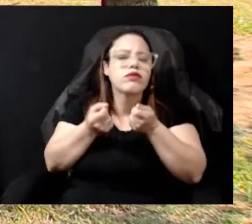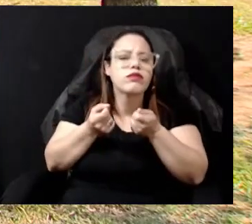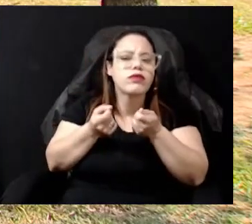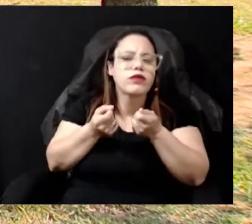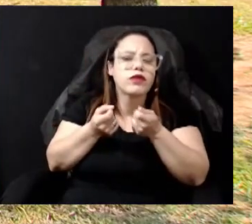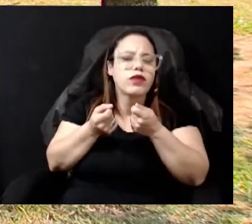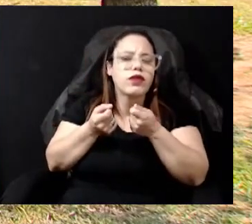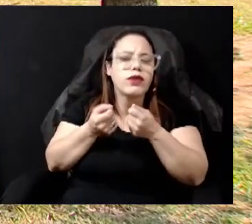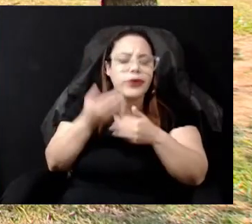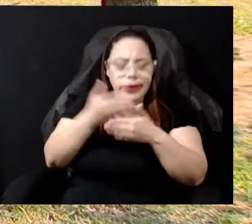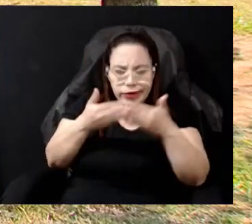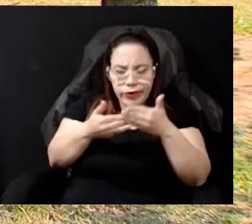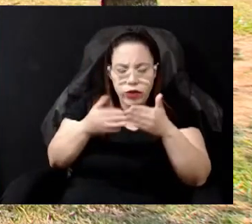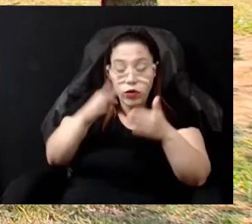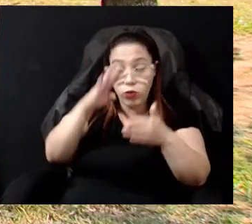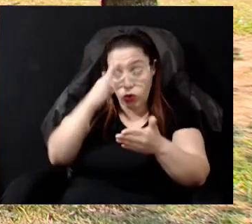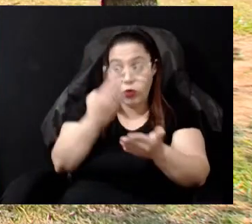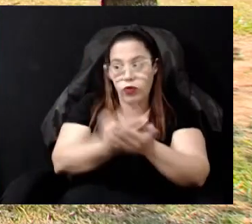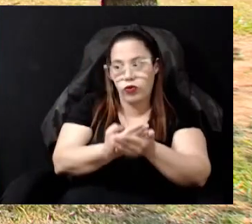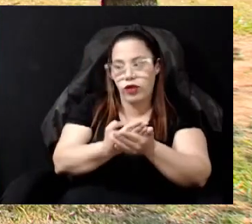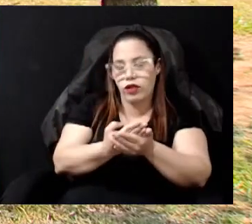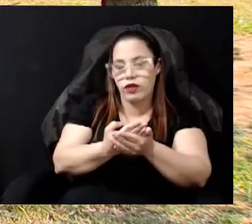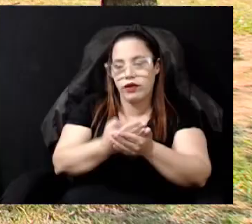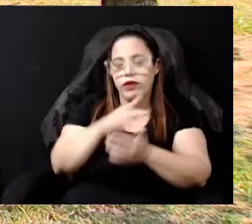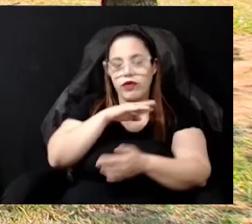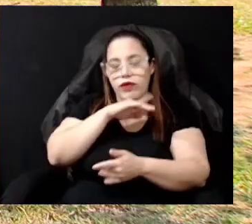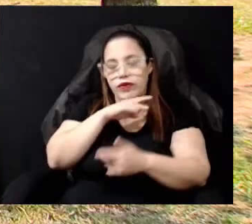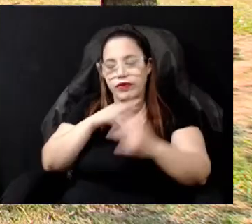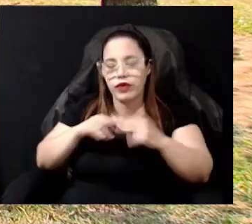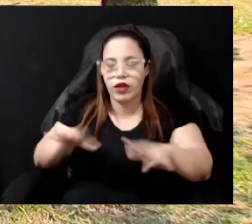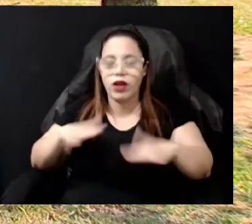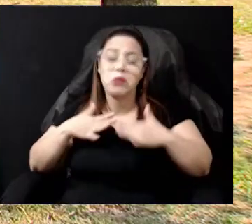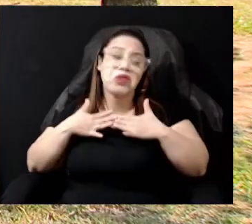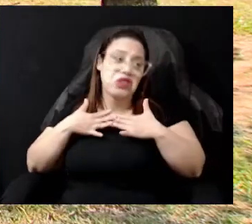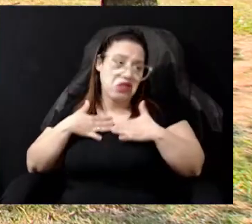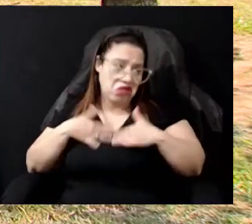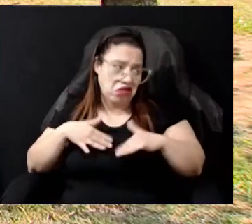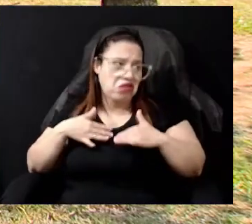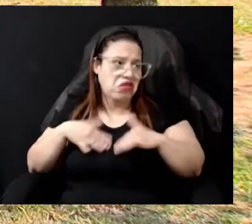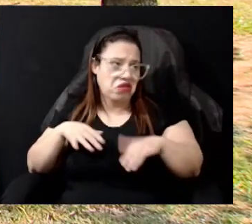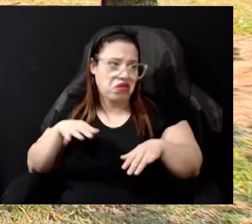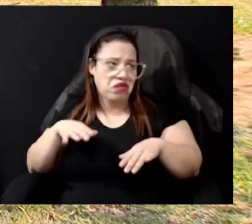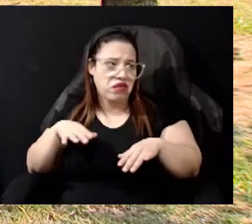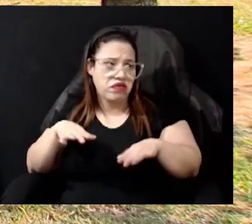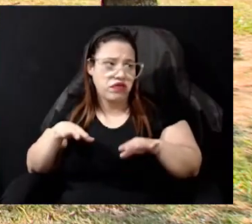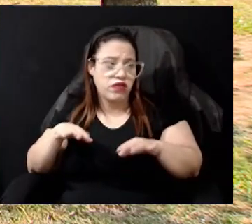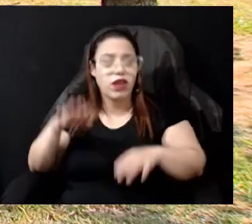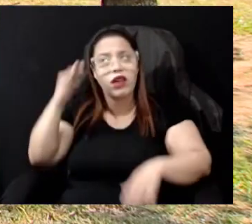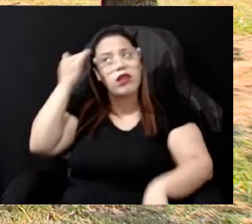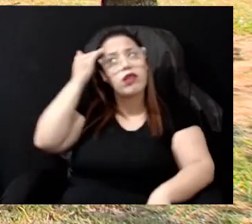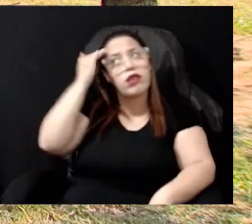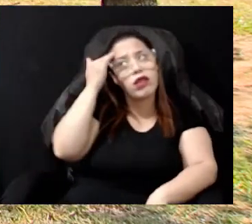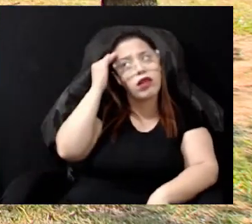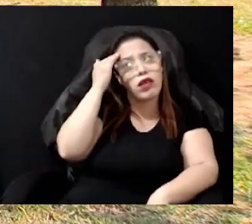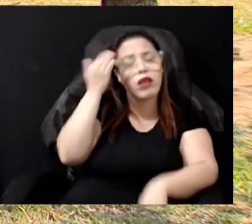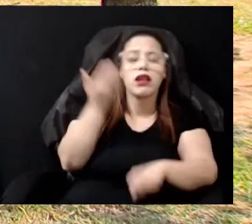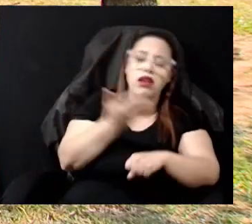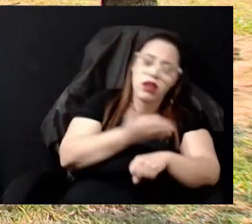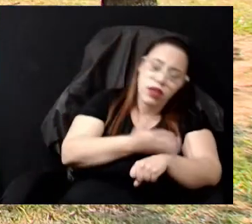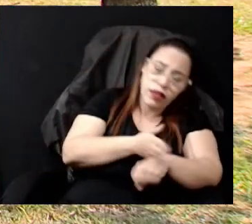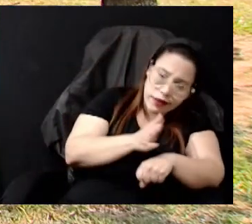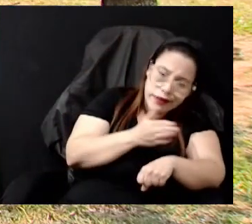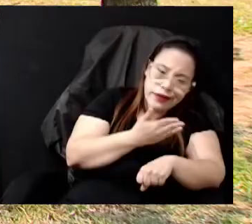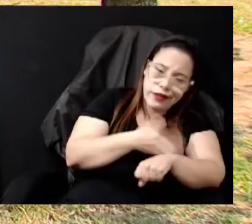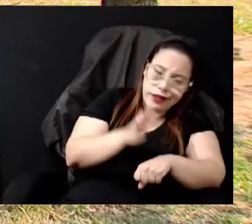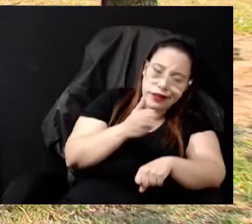né, com o animal? É uma relação bem tranquila. A ave em si, ela entende que quem está treinando, no caso, vai